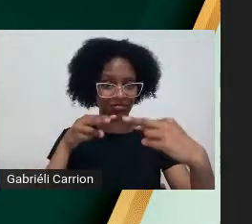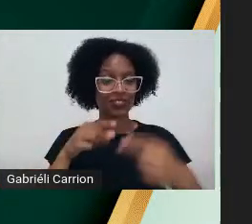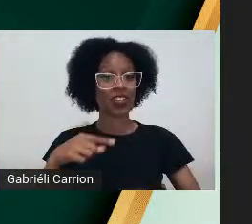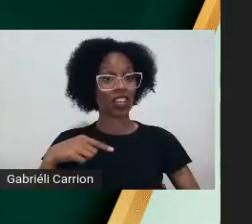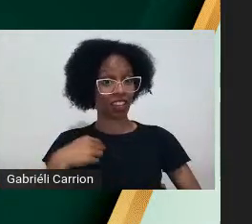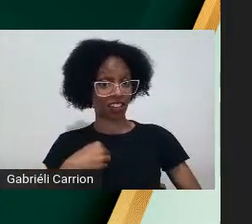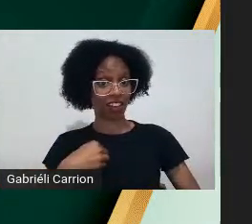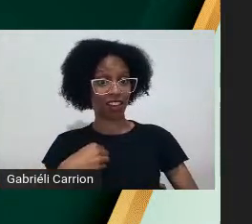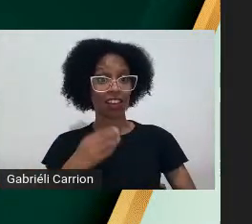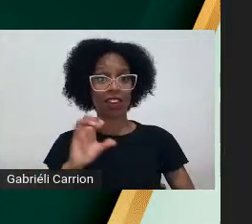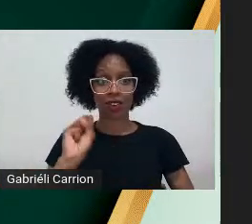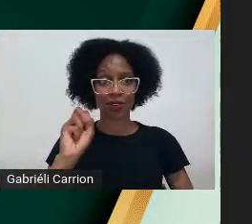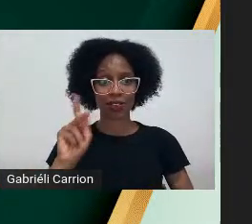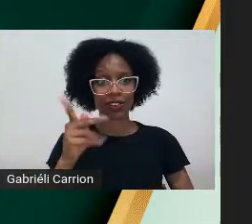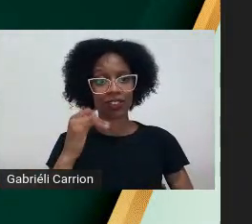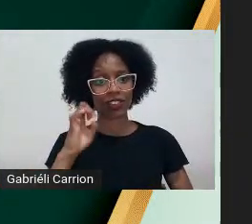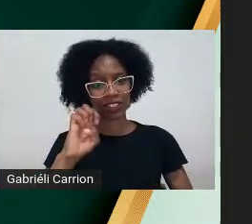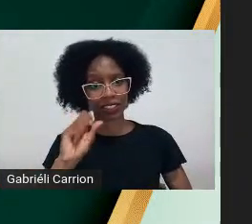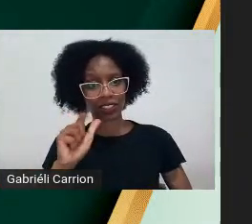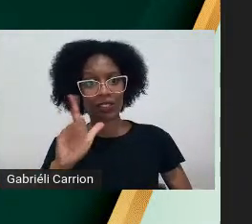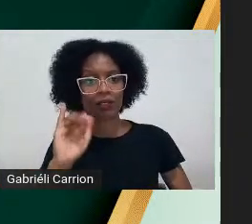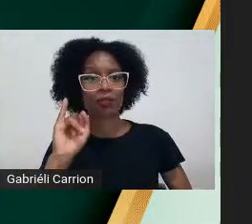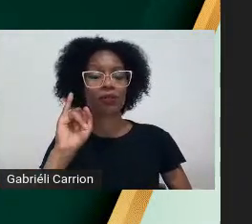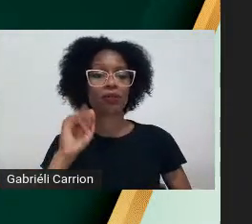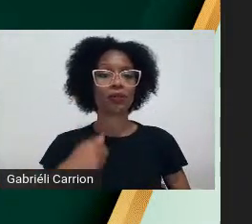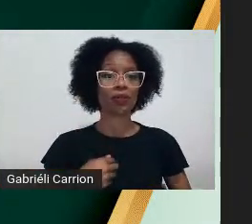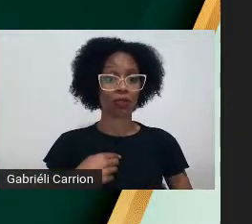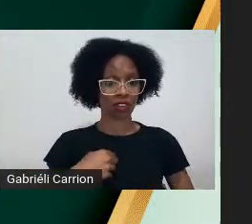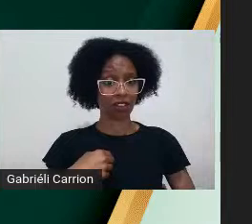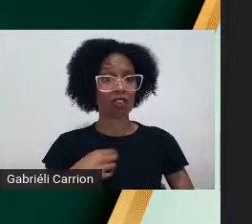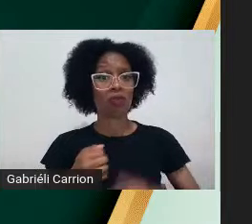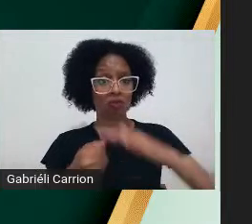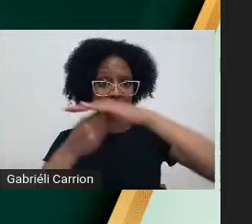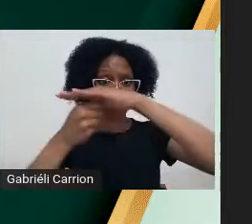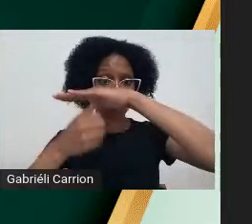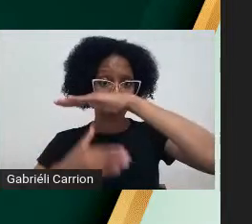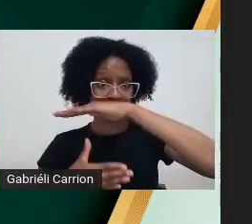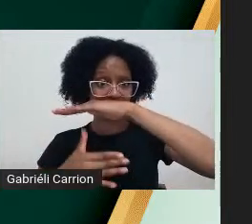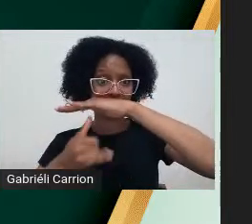Eu, Shirley Grazielli da Silva Nascimento, pró-reitora de